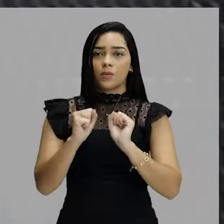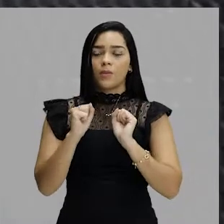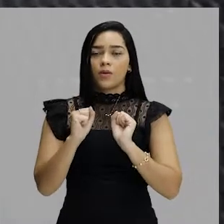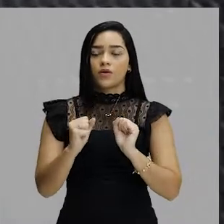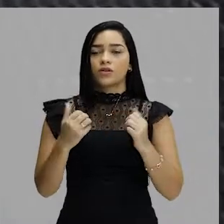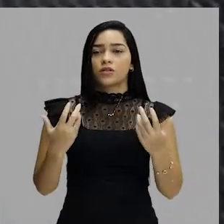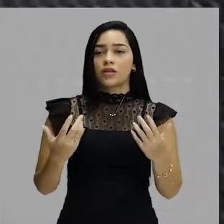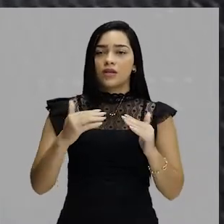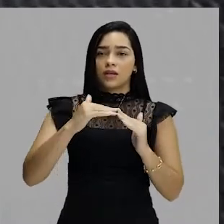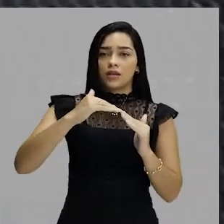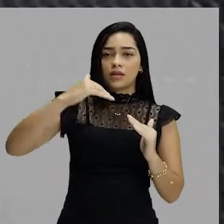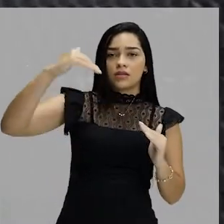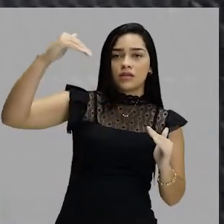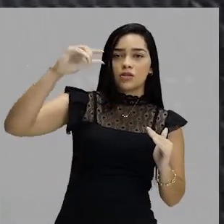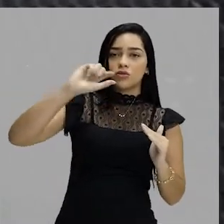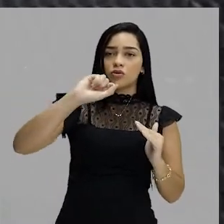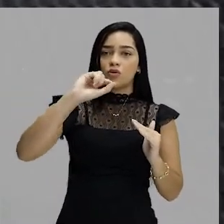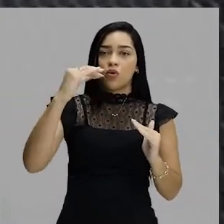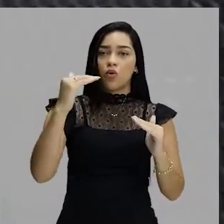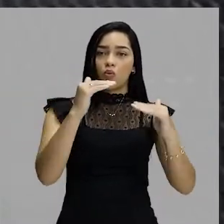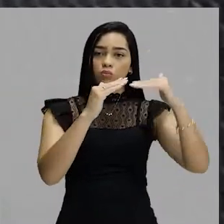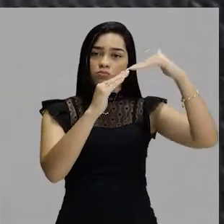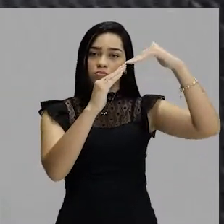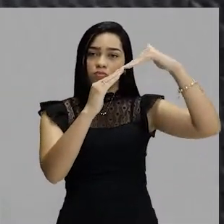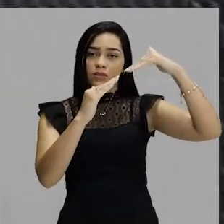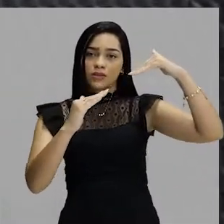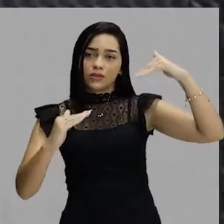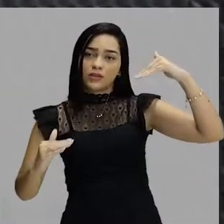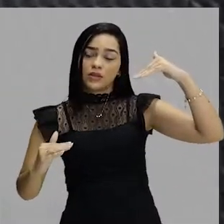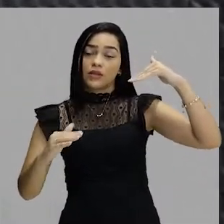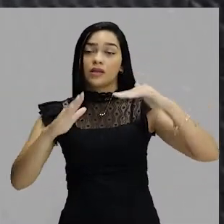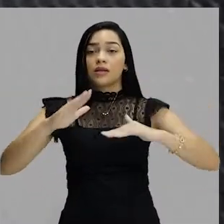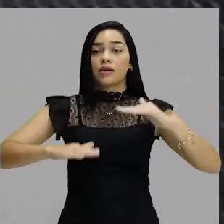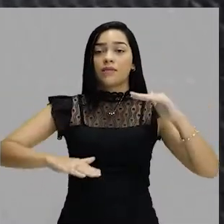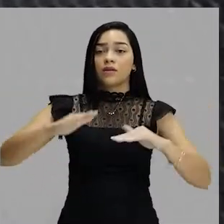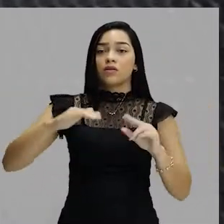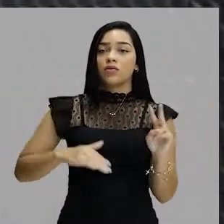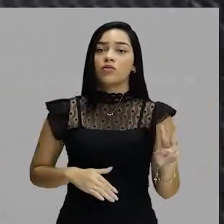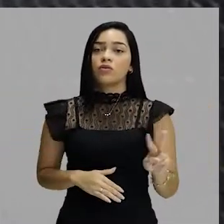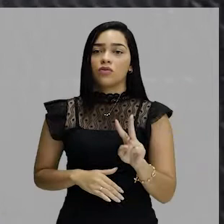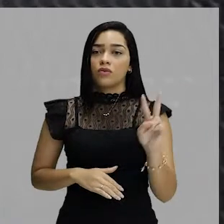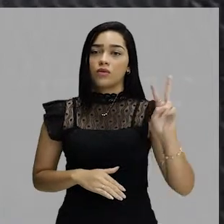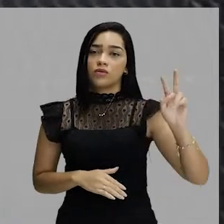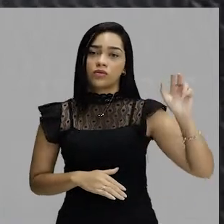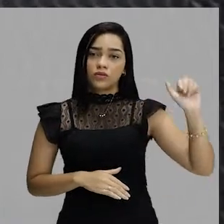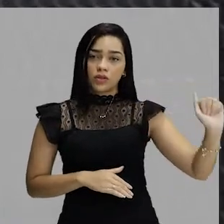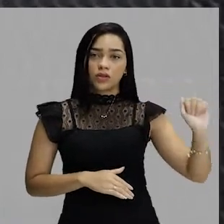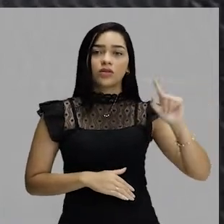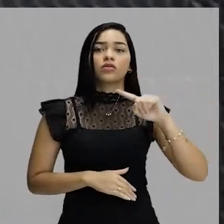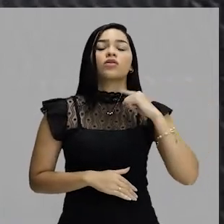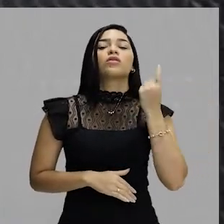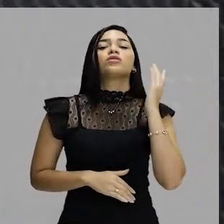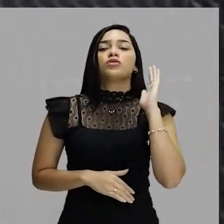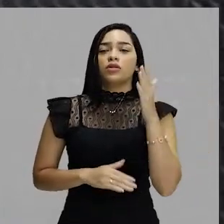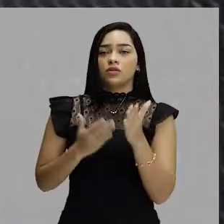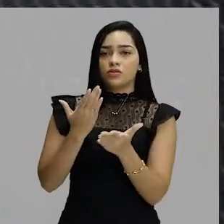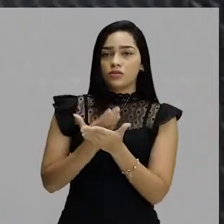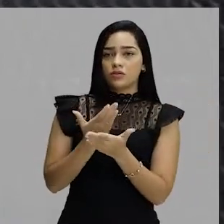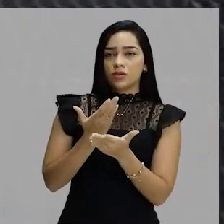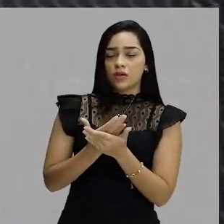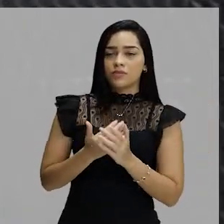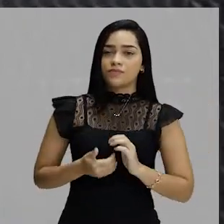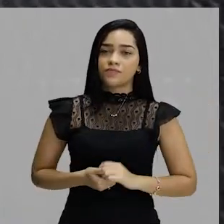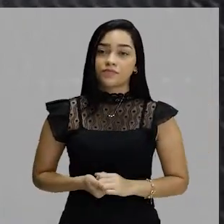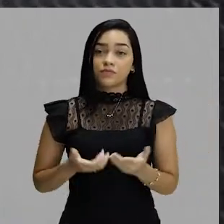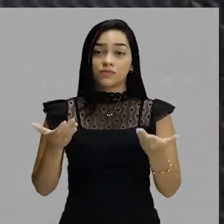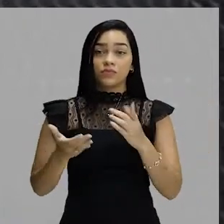função pode ser crescente, ou a função pode ser decrescente, dependendo desse valorzinho de A. Tá? Então isso a gente viu na aula passada. O que a gente vai